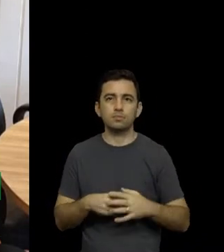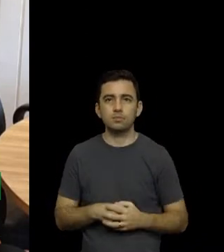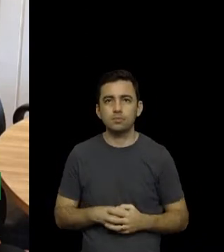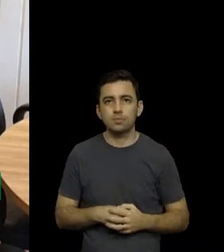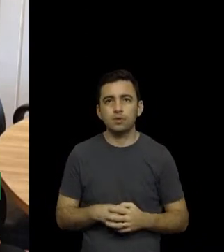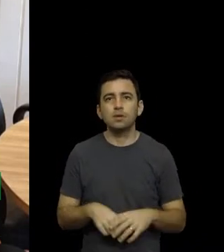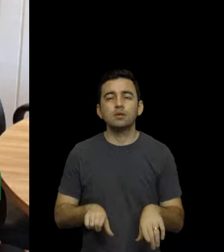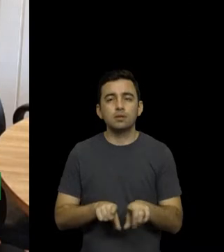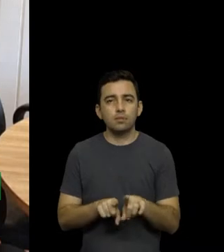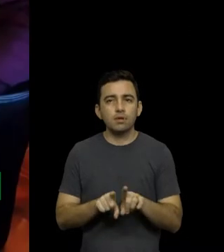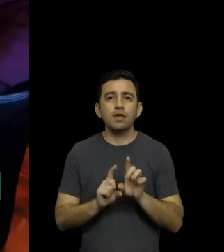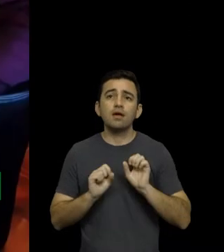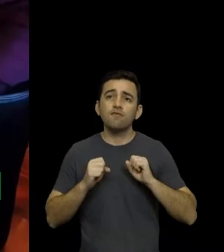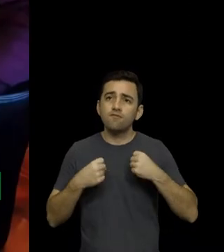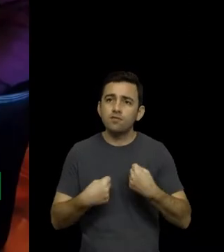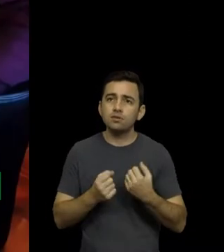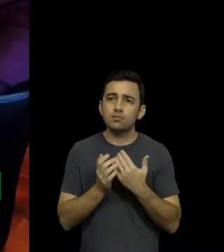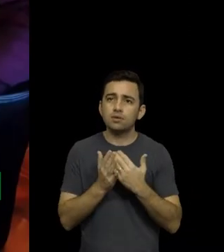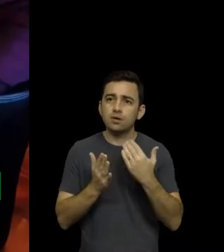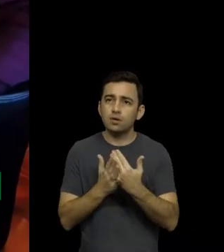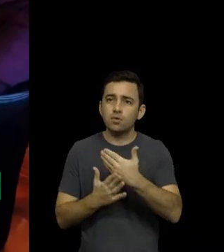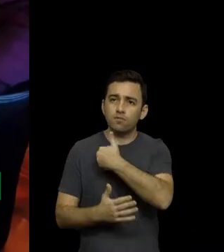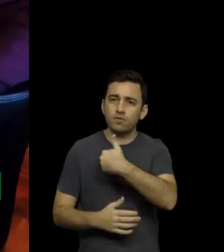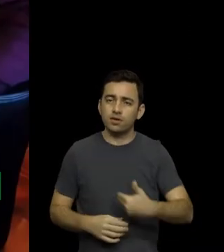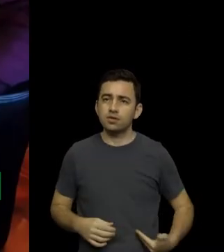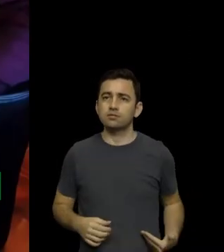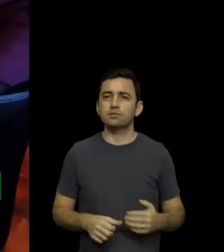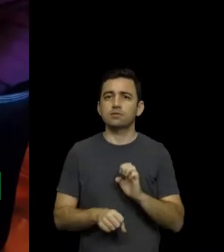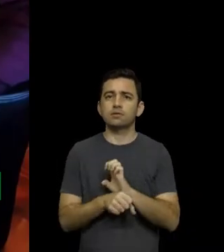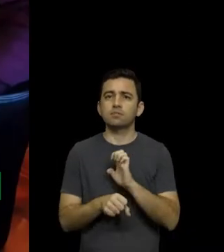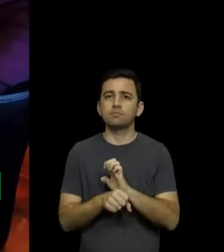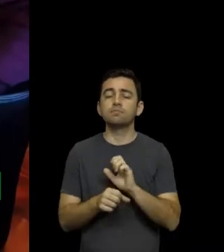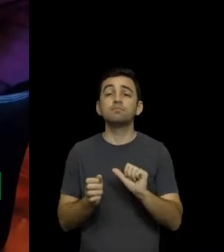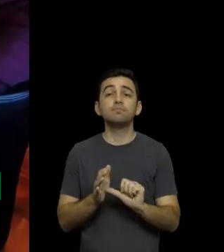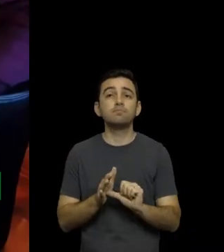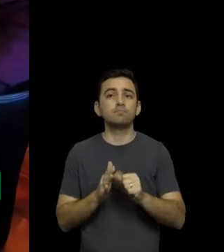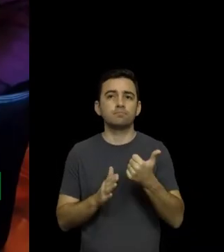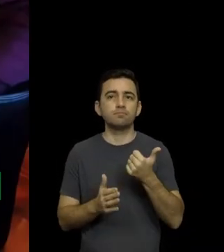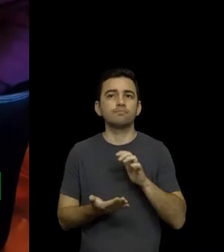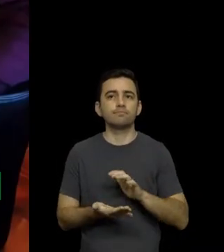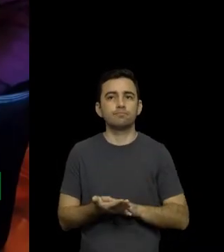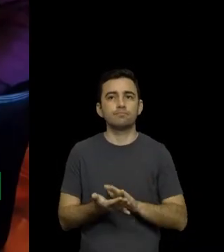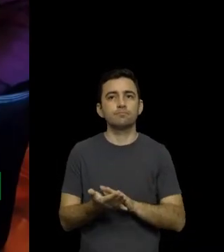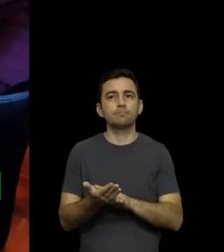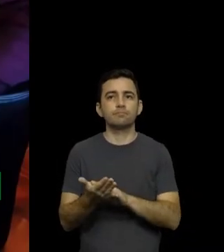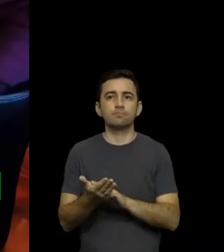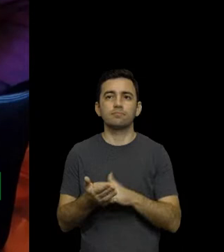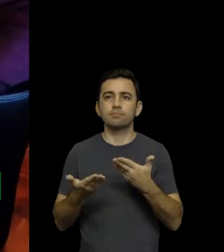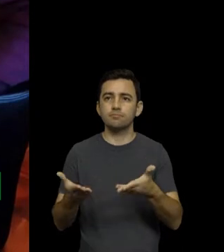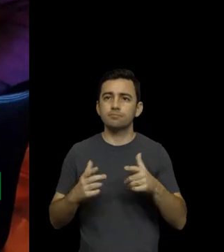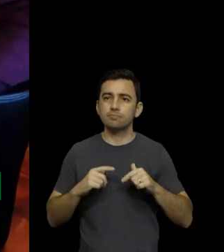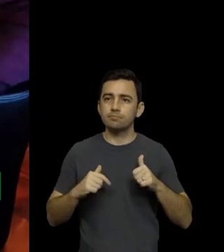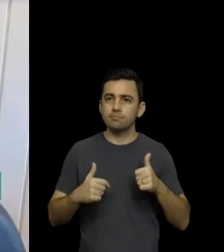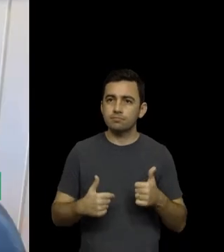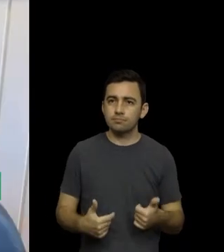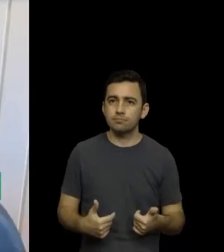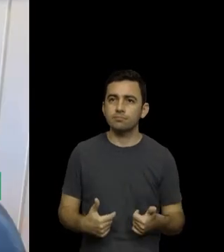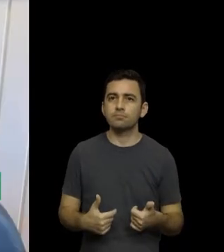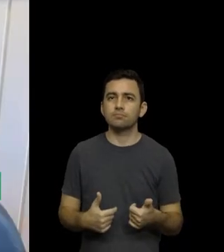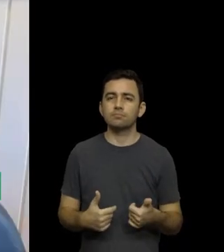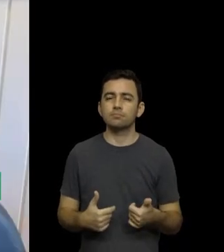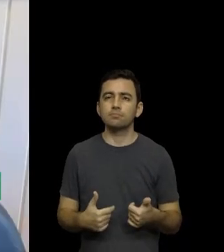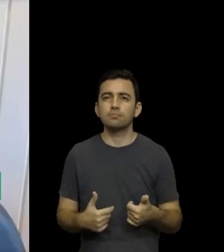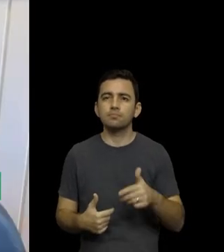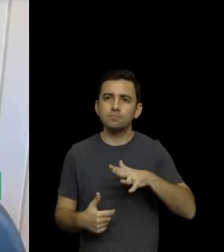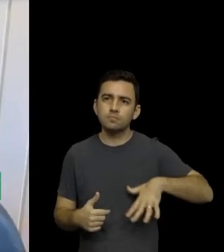também estamos reforçando junto ao governo do Estado. Onde ela disse, deputado, primeiro, parabéns pela iniciativa, embora estando na